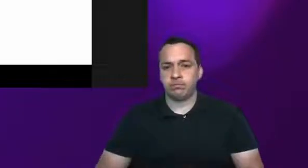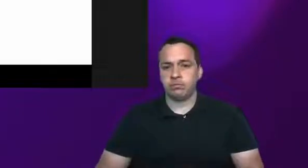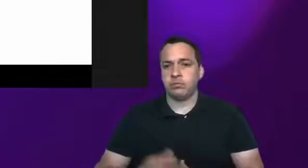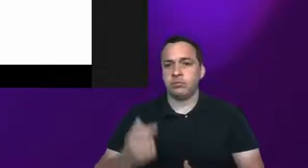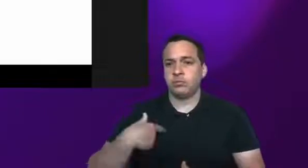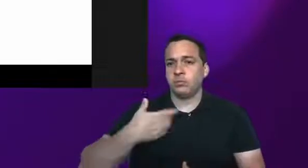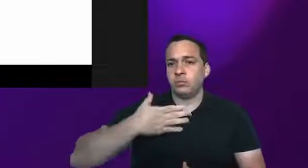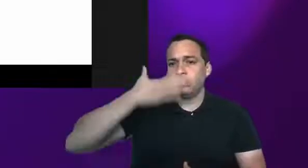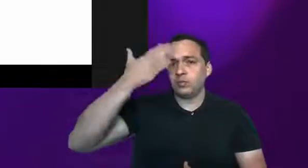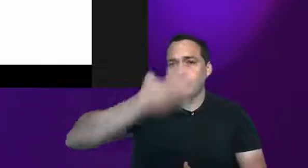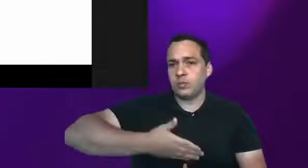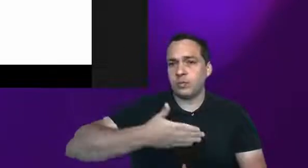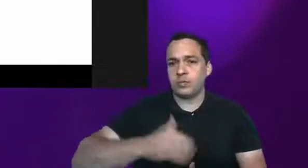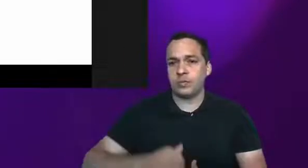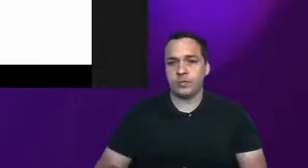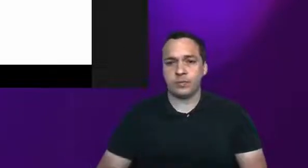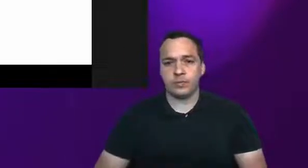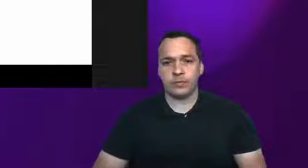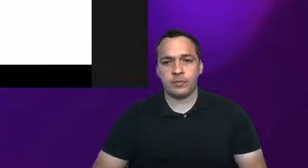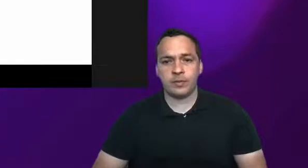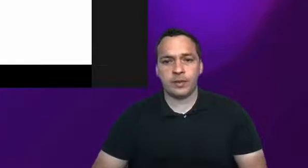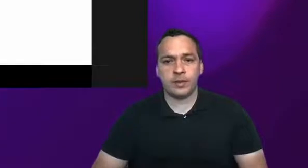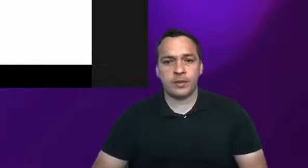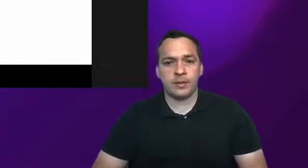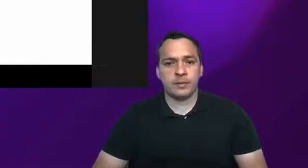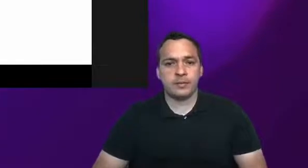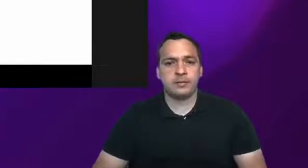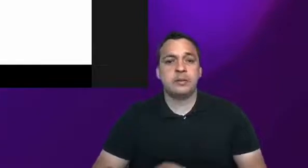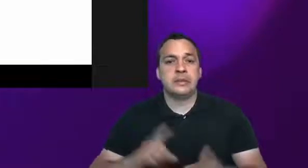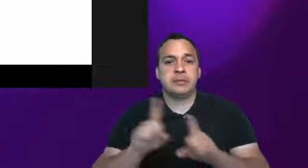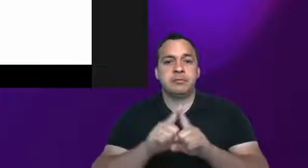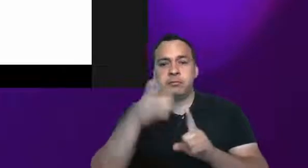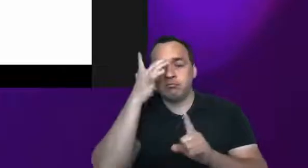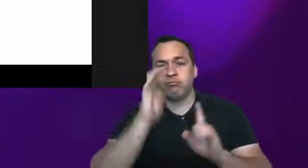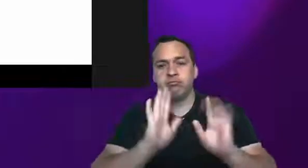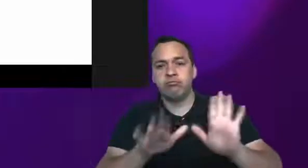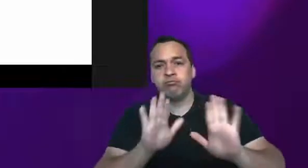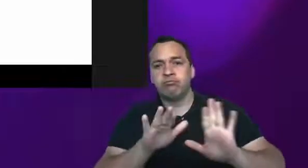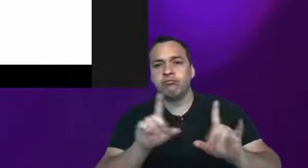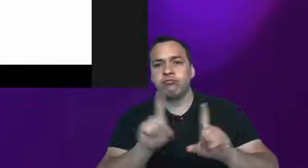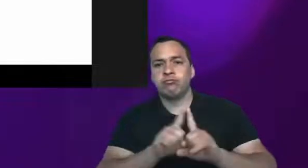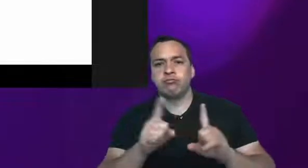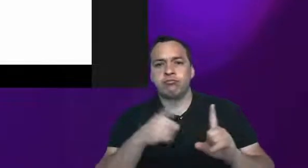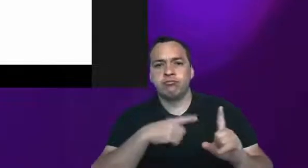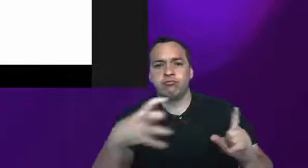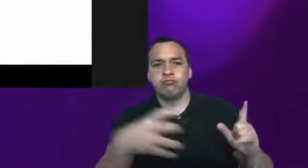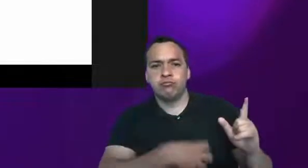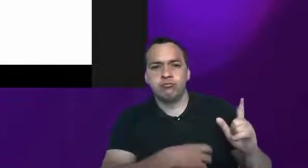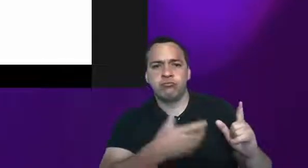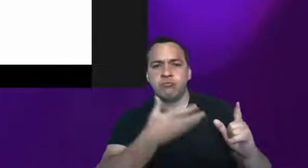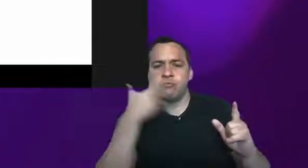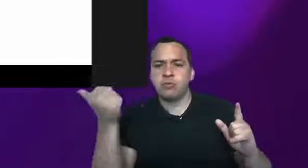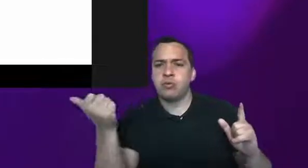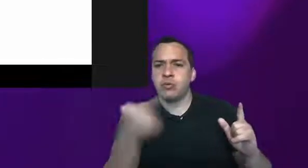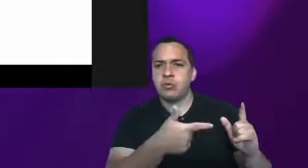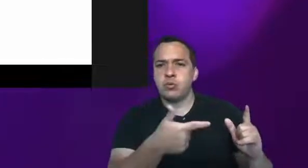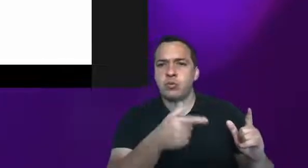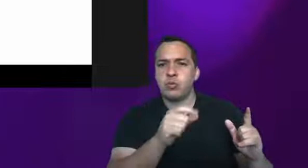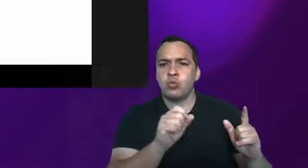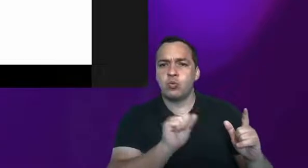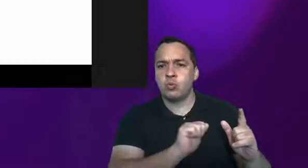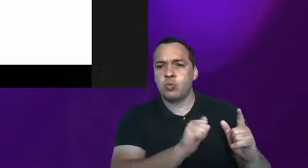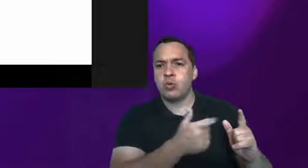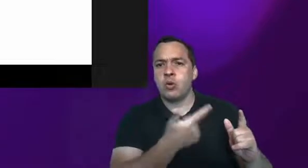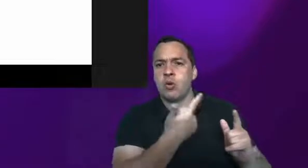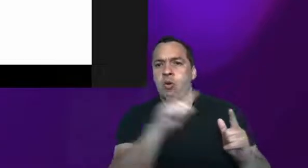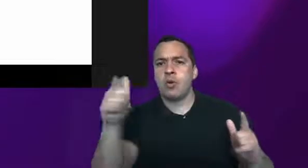que os doentes com metástases pulmonares têm uma sobrevivência muito melhor do que aqueles em que a recorrência é hepática.